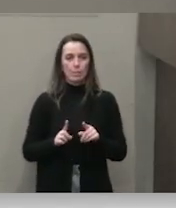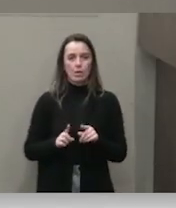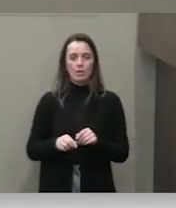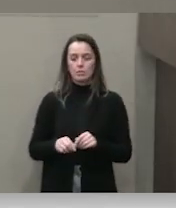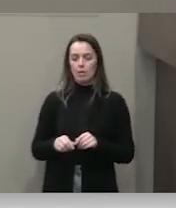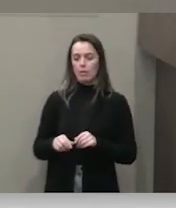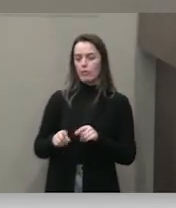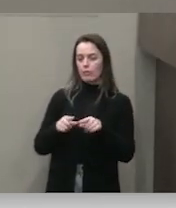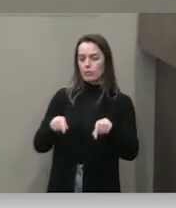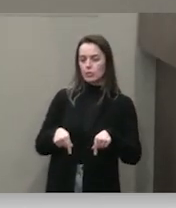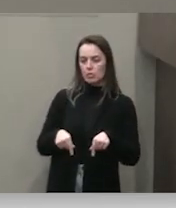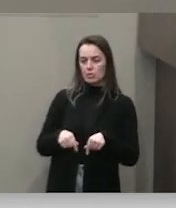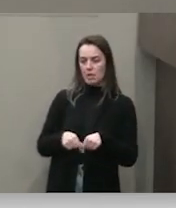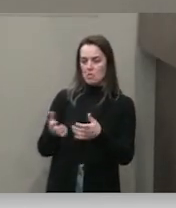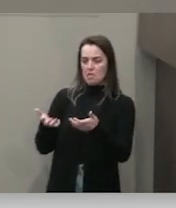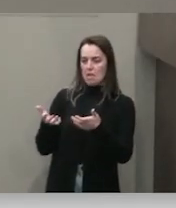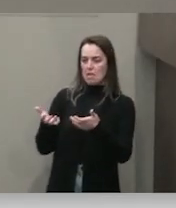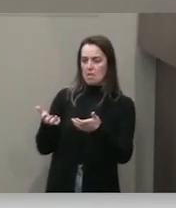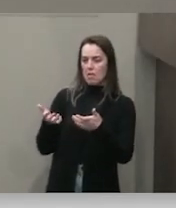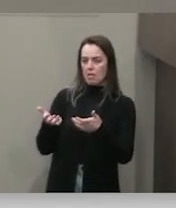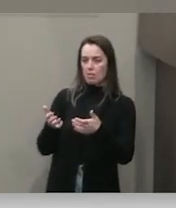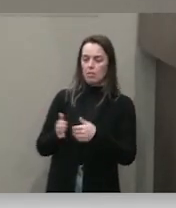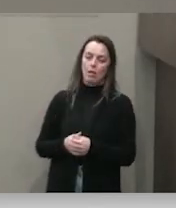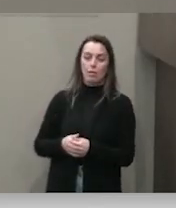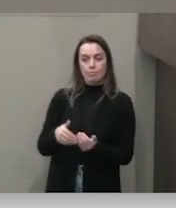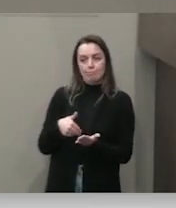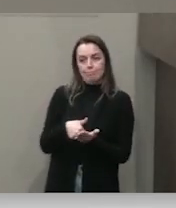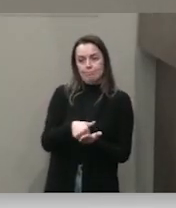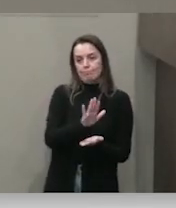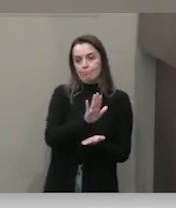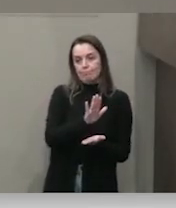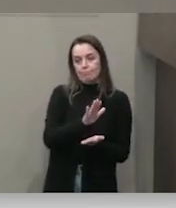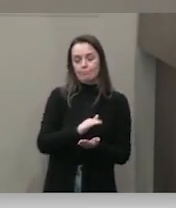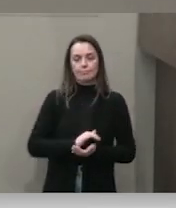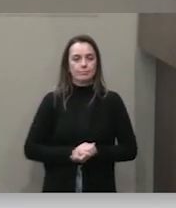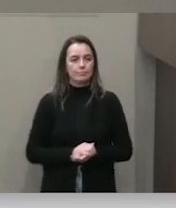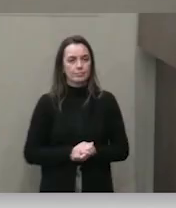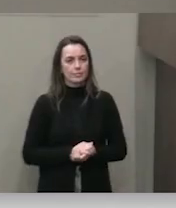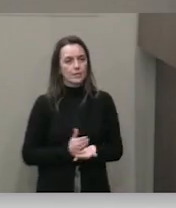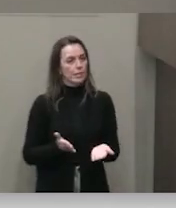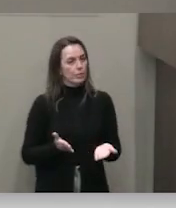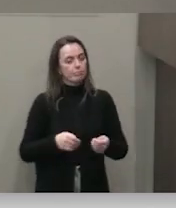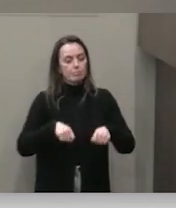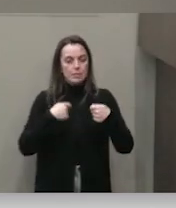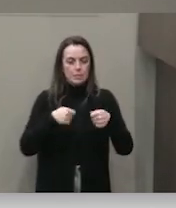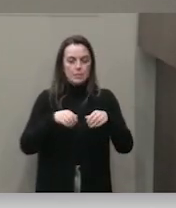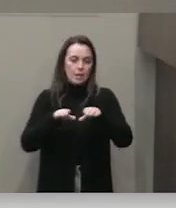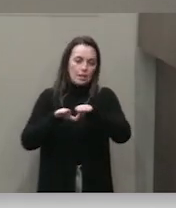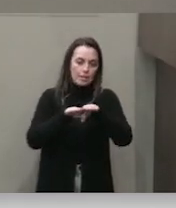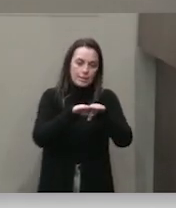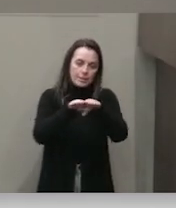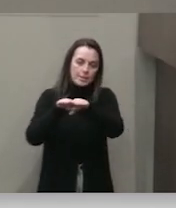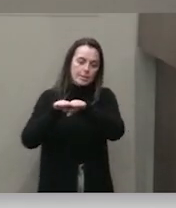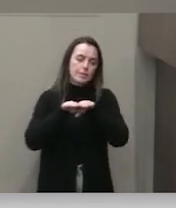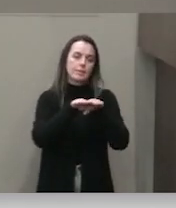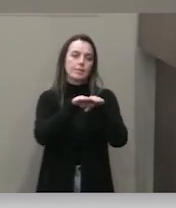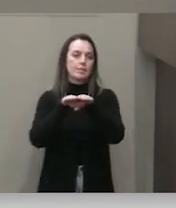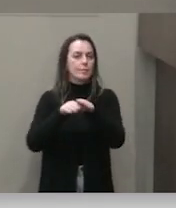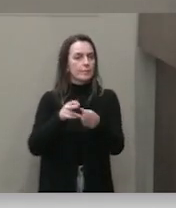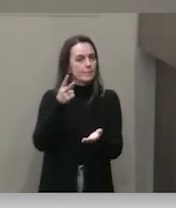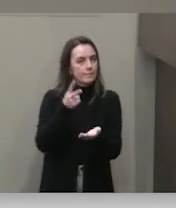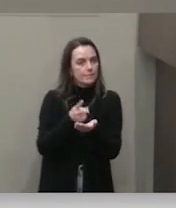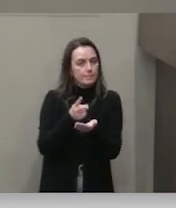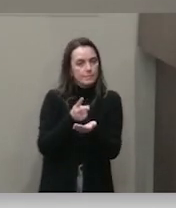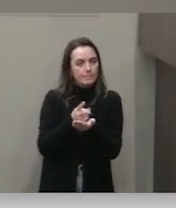explorar, o trabalhador não aguenta, vira as costas e vai embora. Então é necessário o equilíbrio. É necessário sempre o